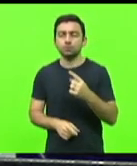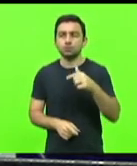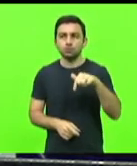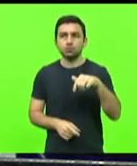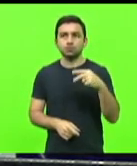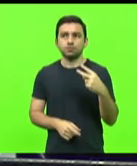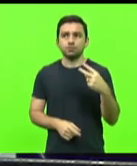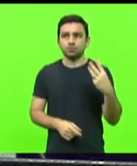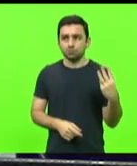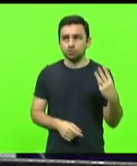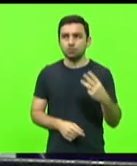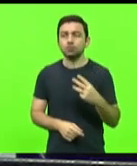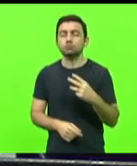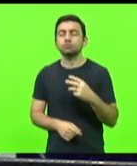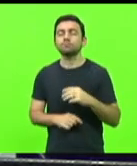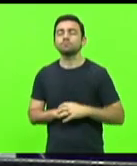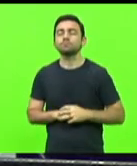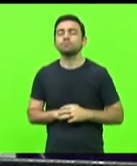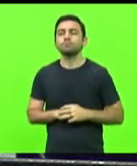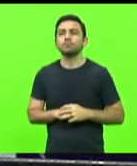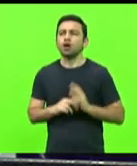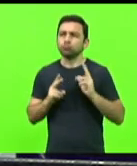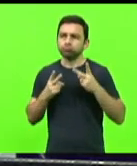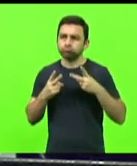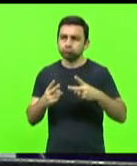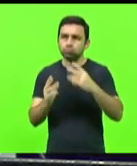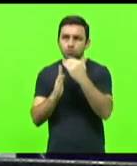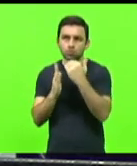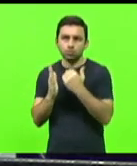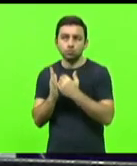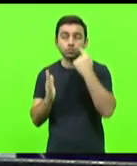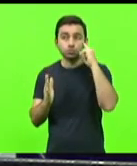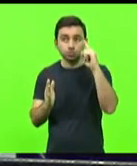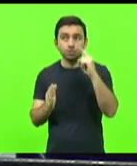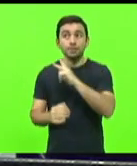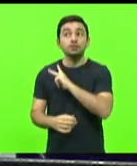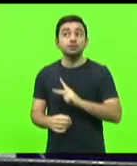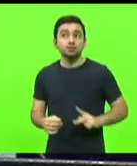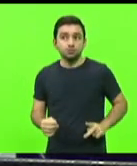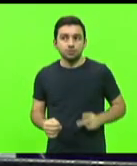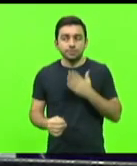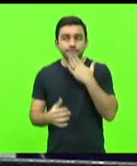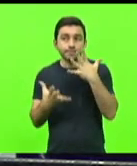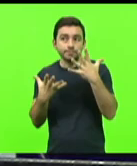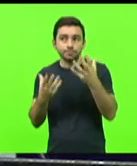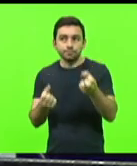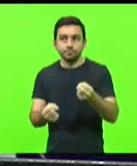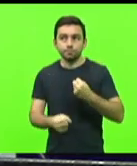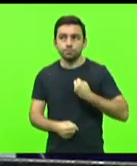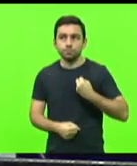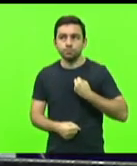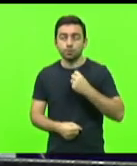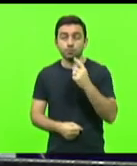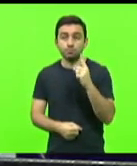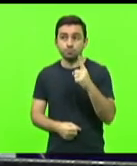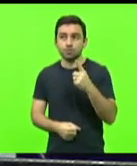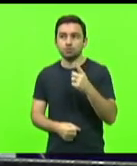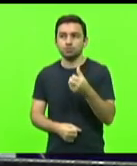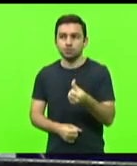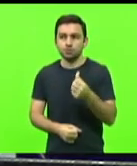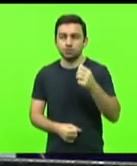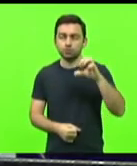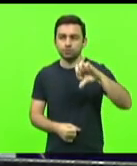Dando continuidade à ordem do dia, o senhor presidente deferiu os requerimentos números 1.696